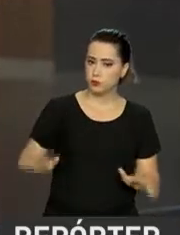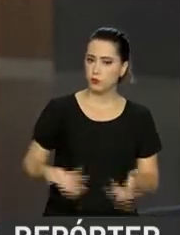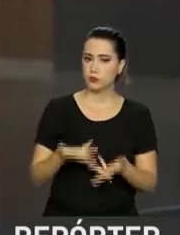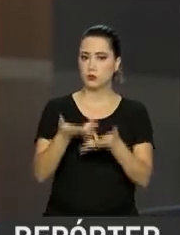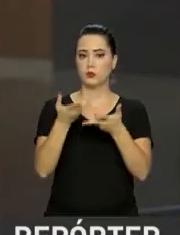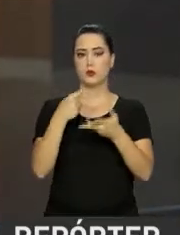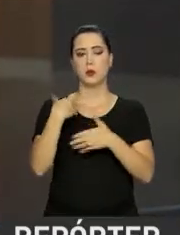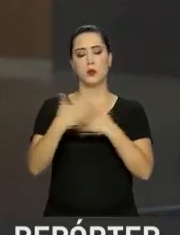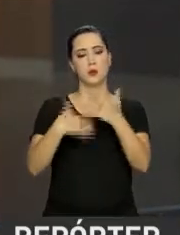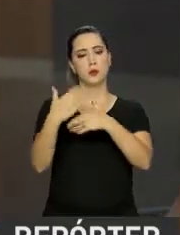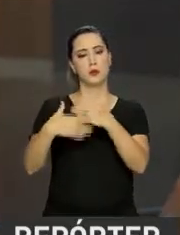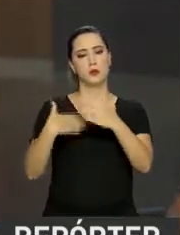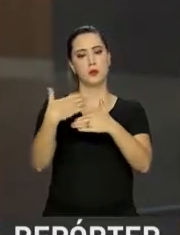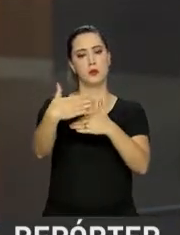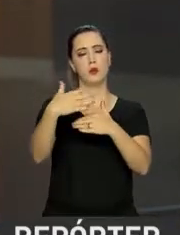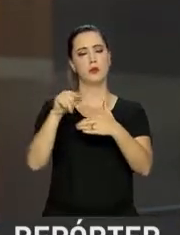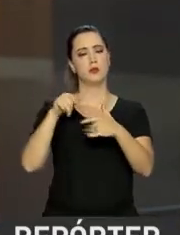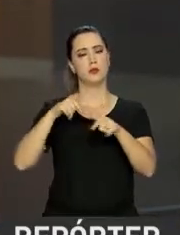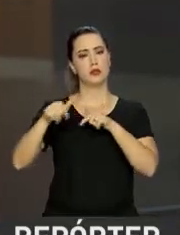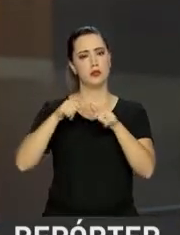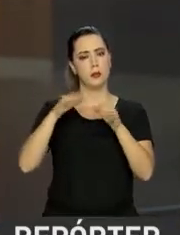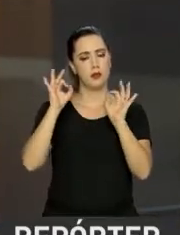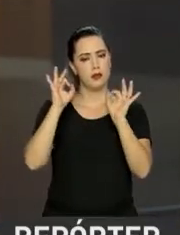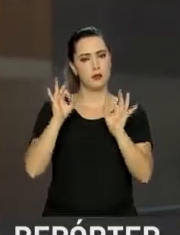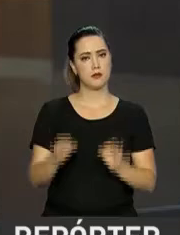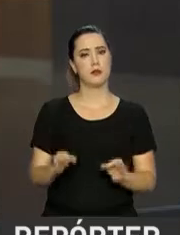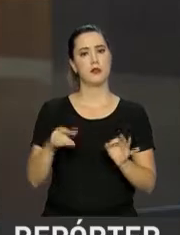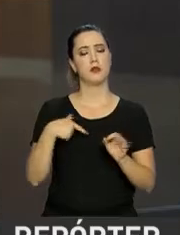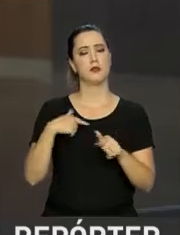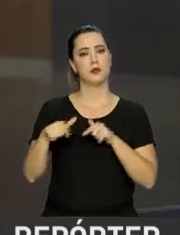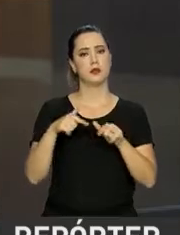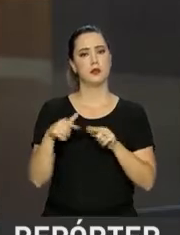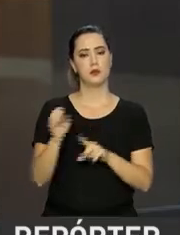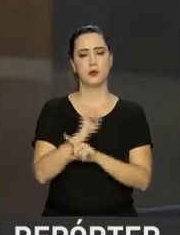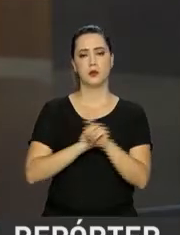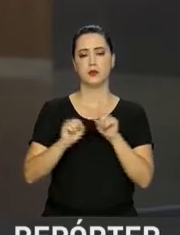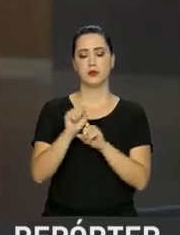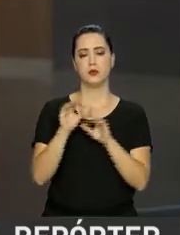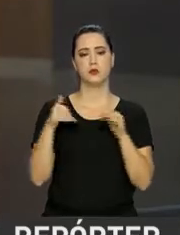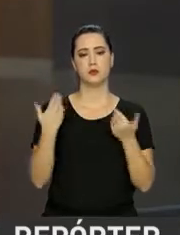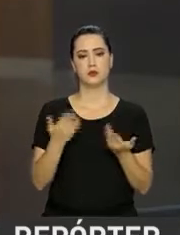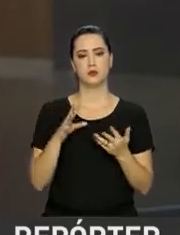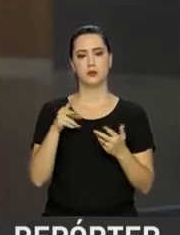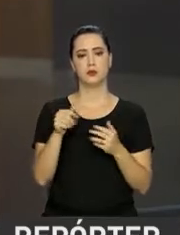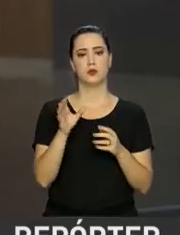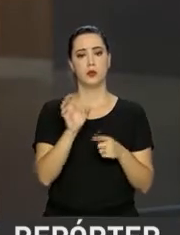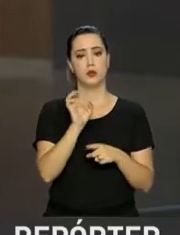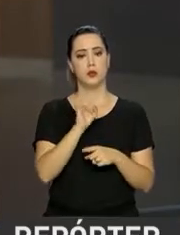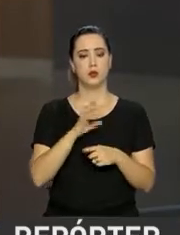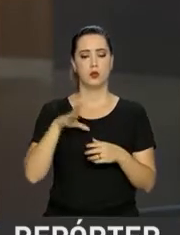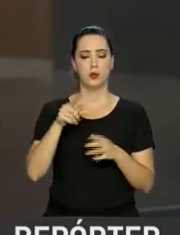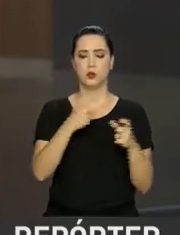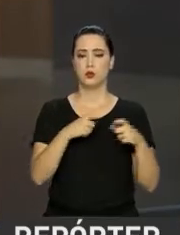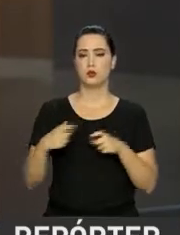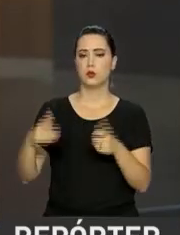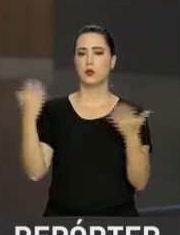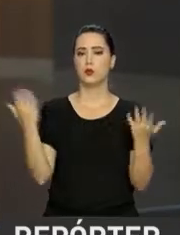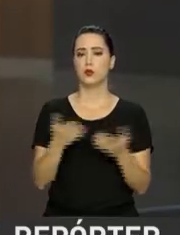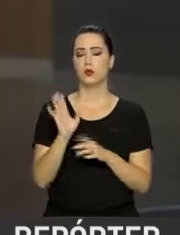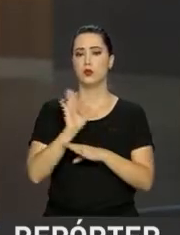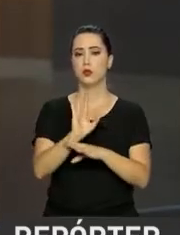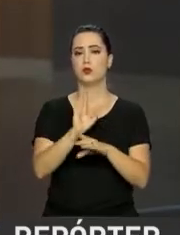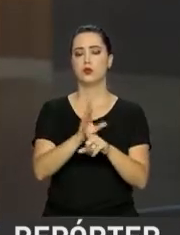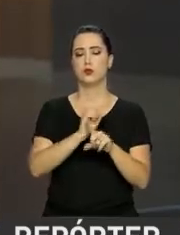possa ter ações mais efetivas para o trabalho social em todas as esferas mas assistência social hoje à